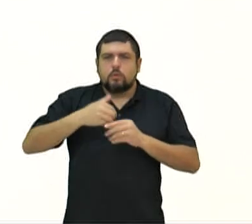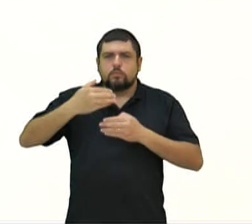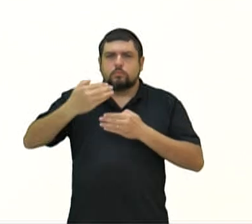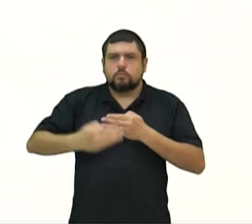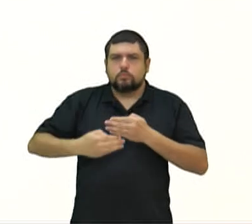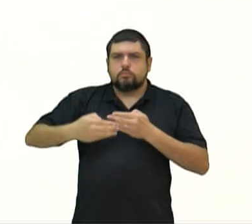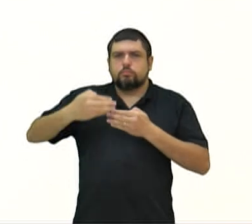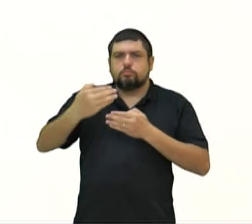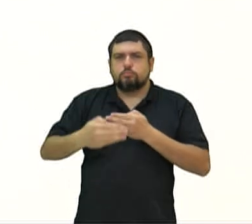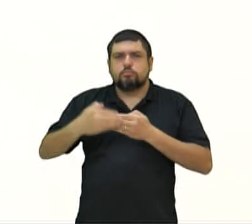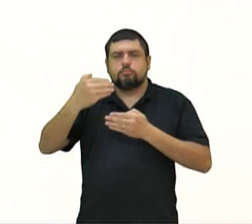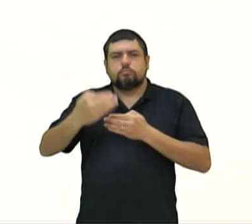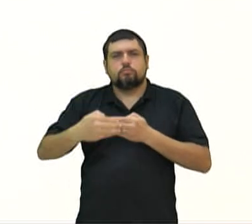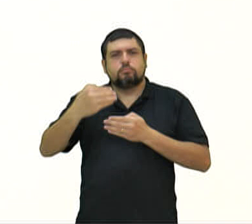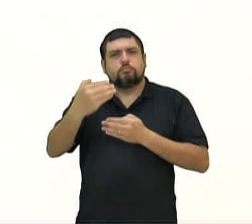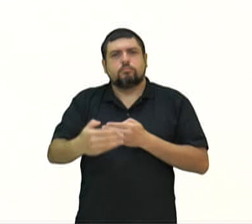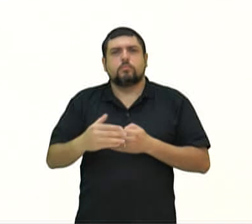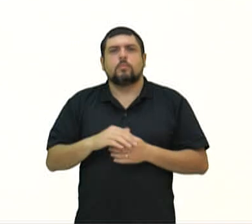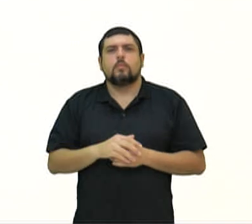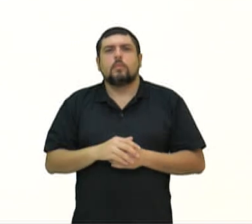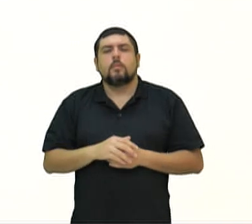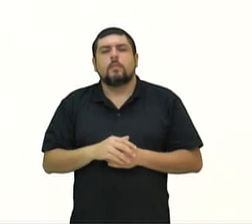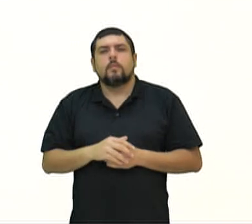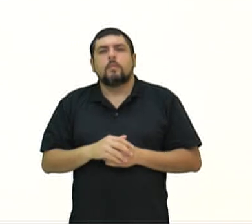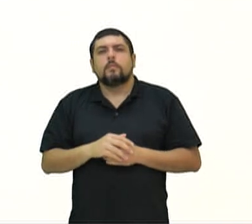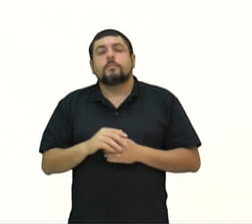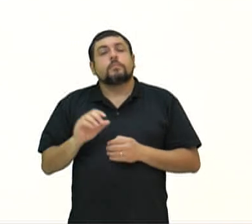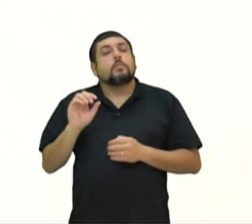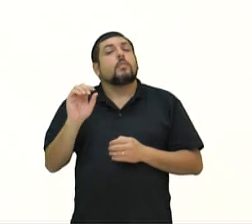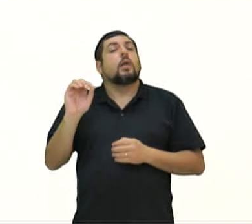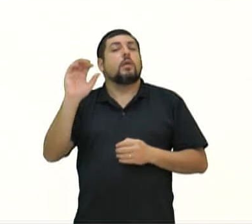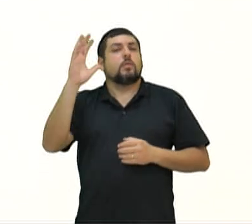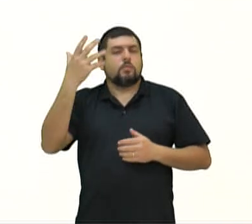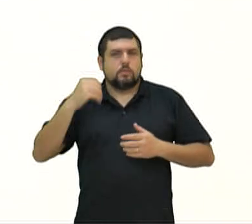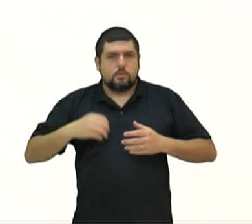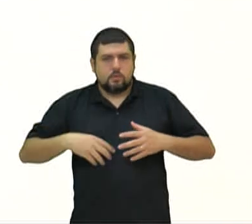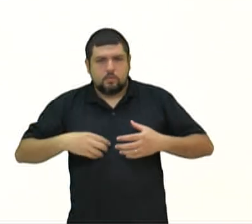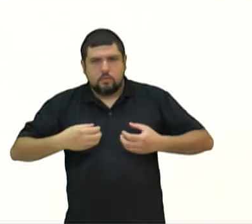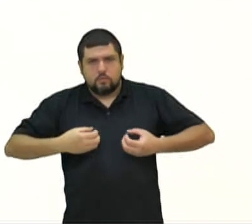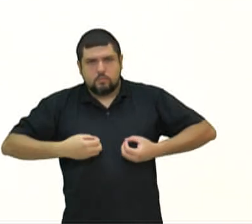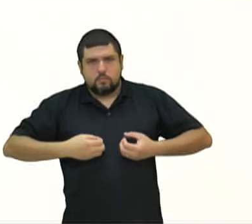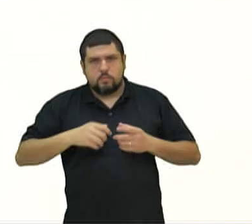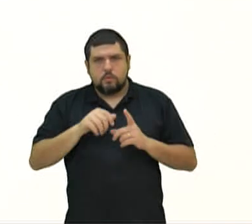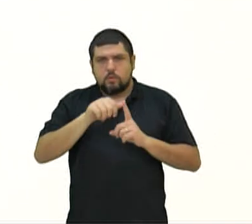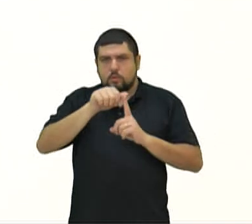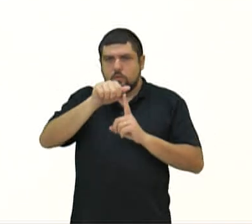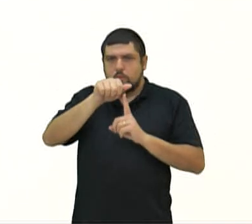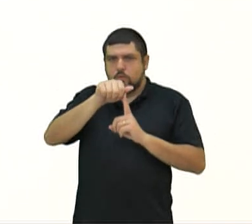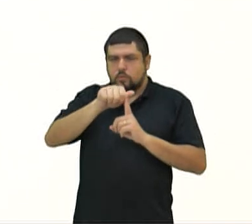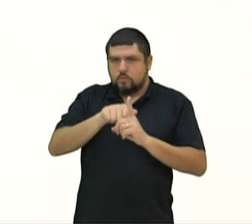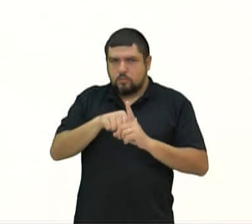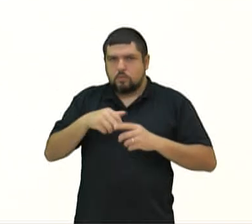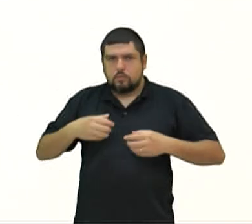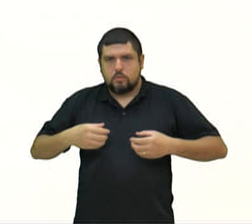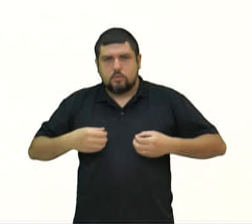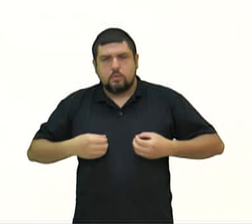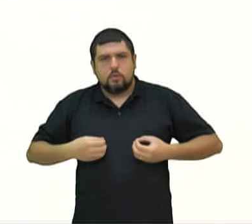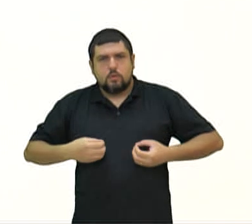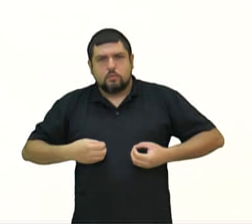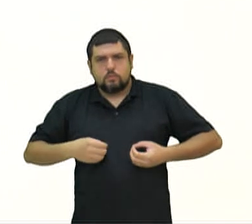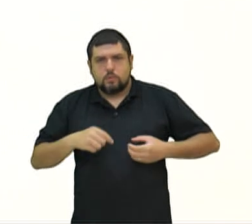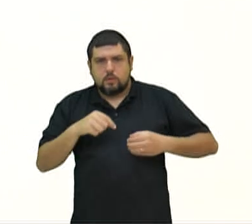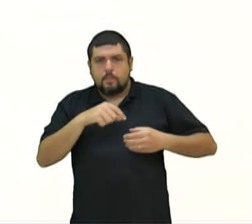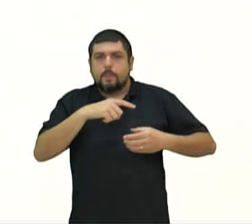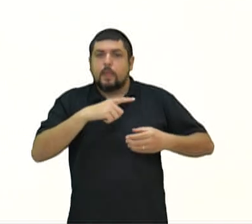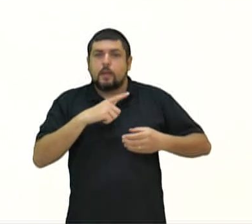ciclo for regular, ela vai amadurecer por mês um